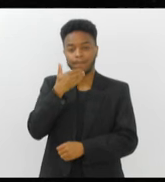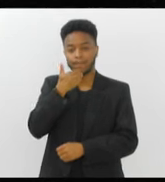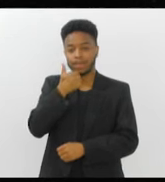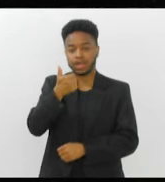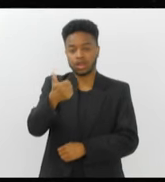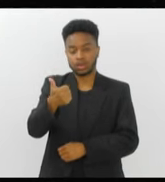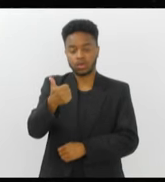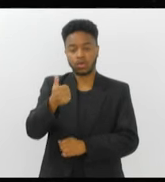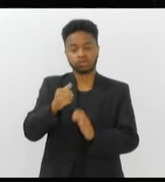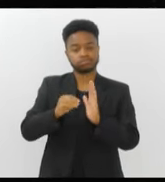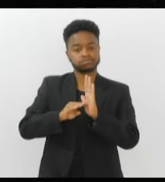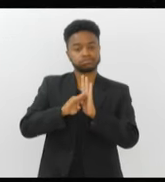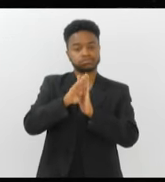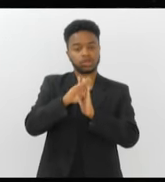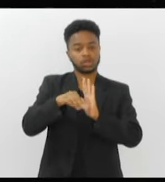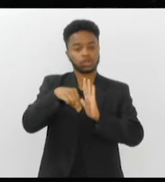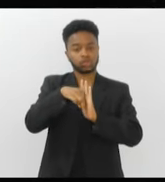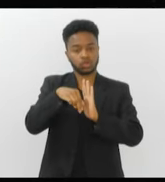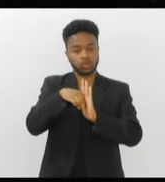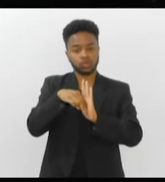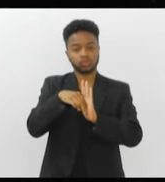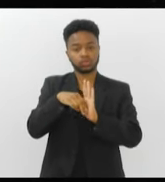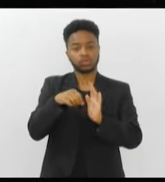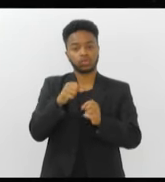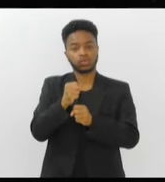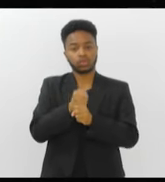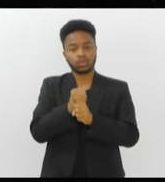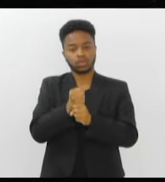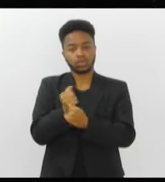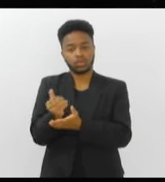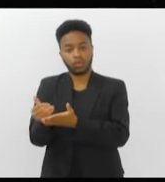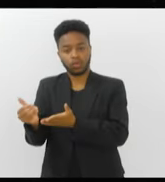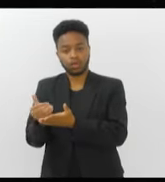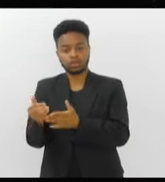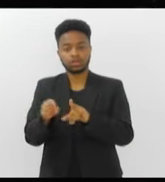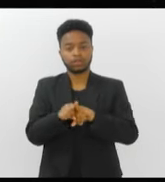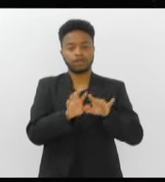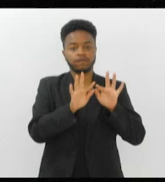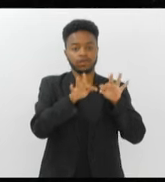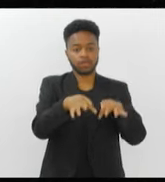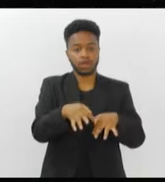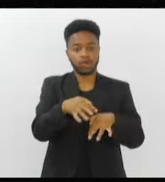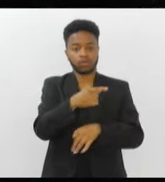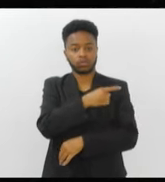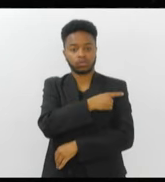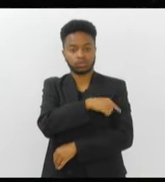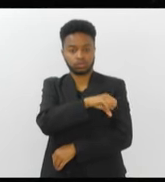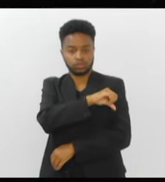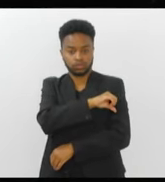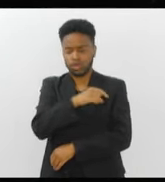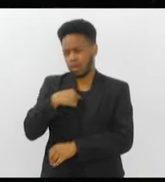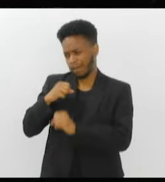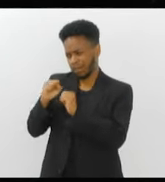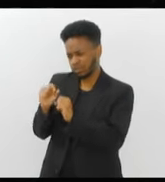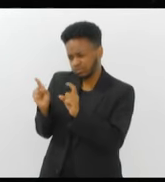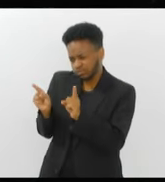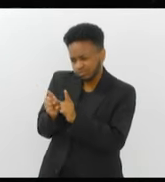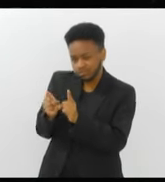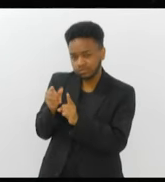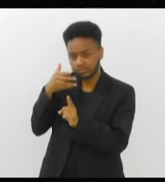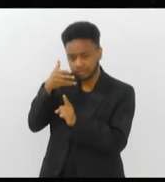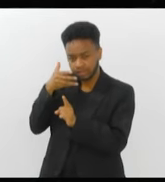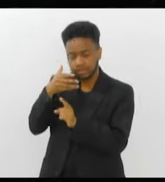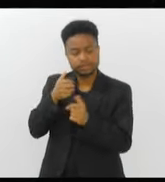anos iniciais e finais do ensino fundamental. Vocês me concedem um micro à parte? Concedo, deixa eu